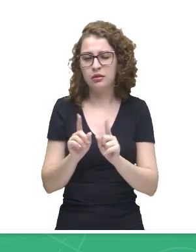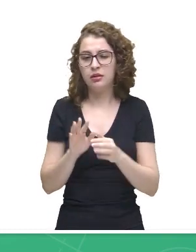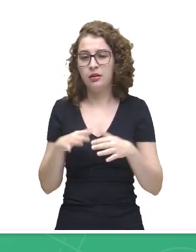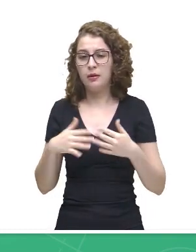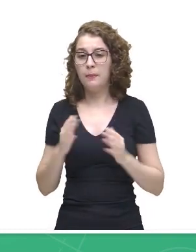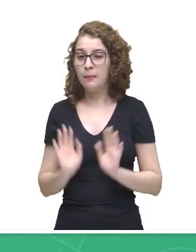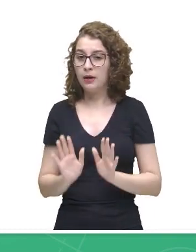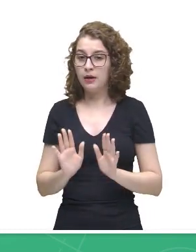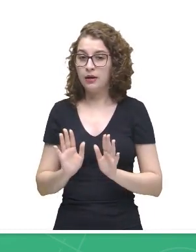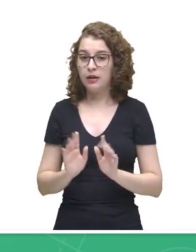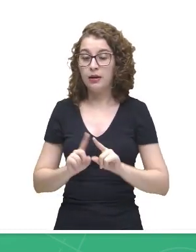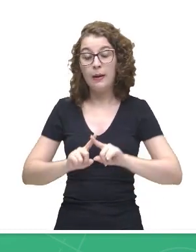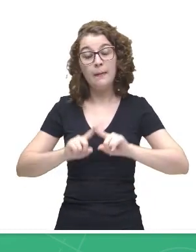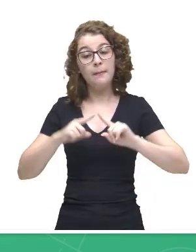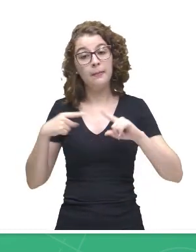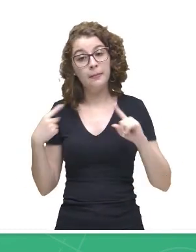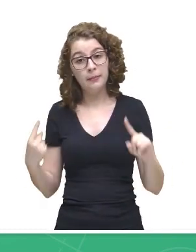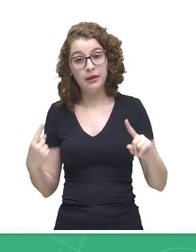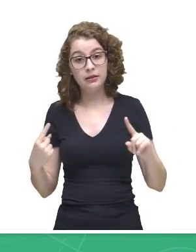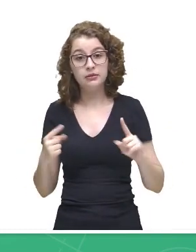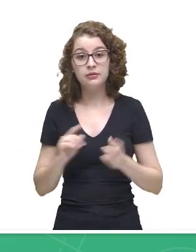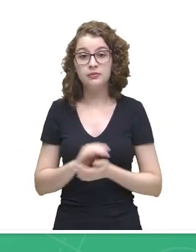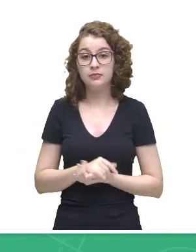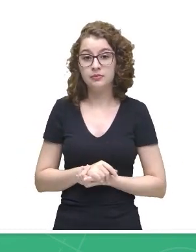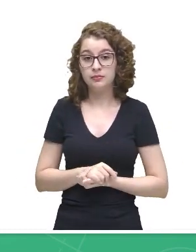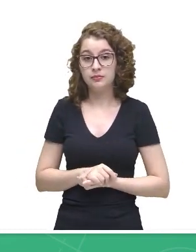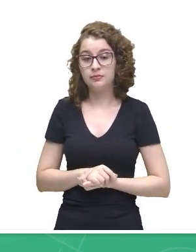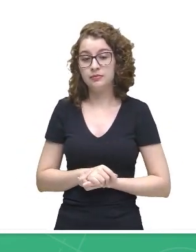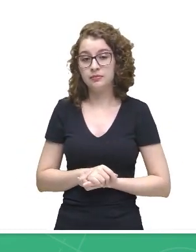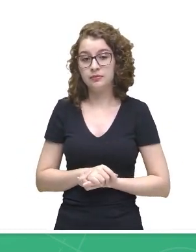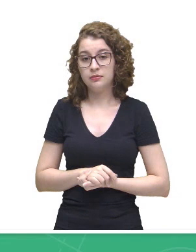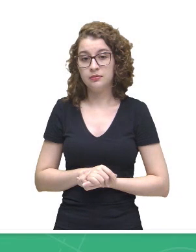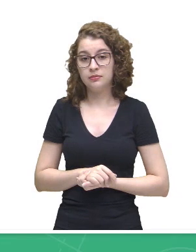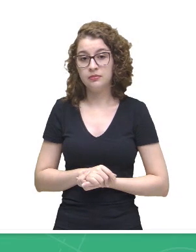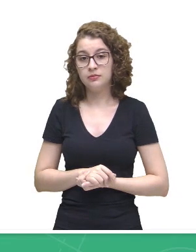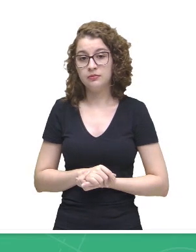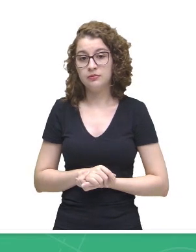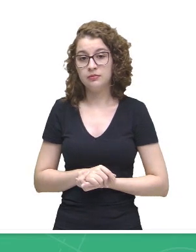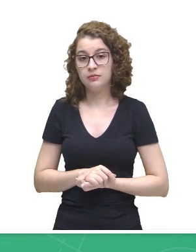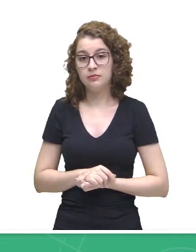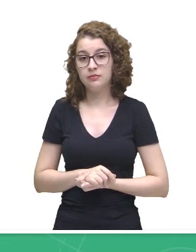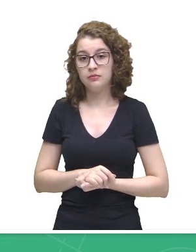saving ideas are being taught in the educational programs. Então,